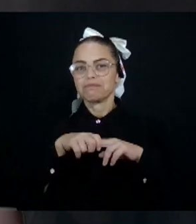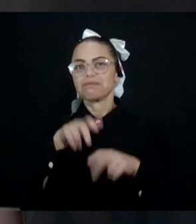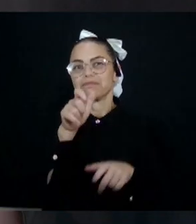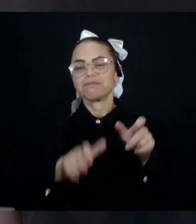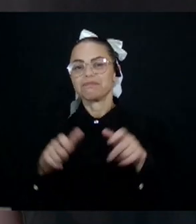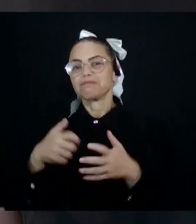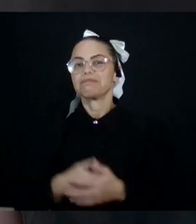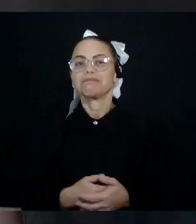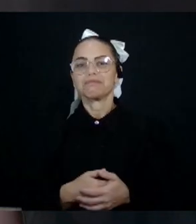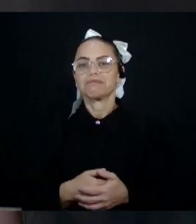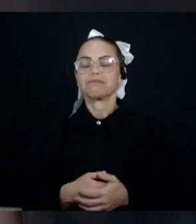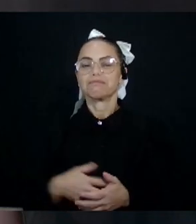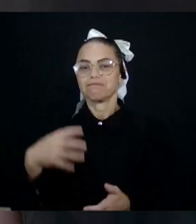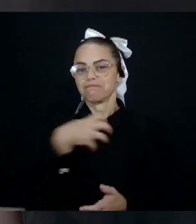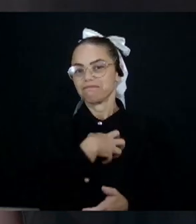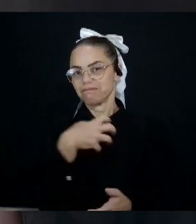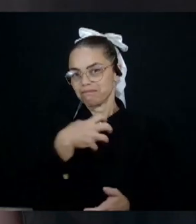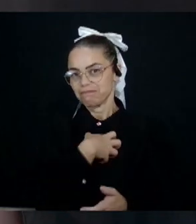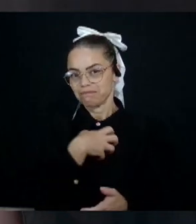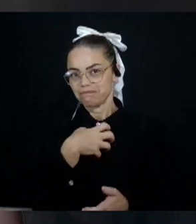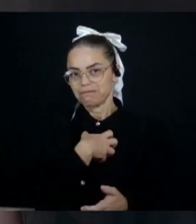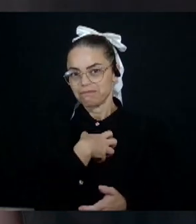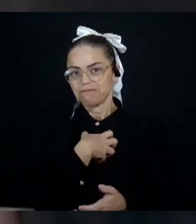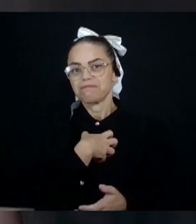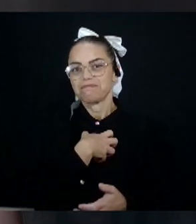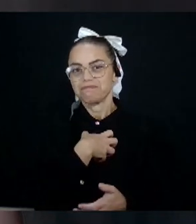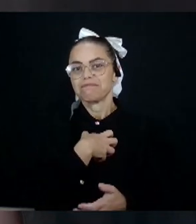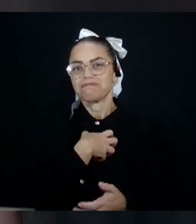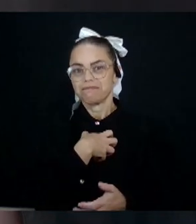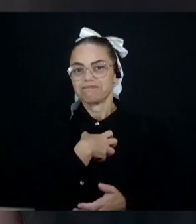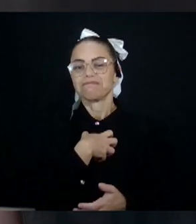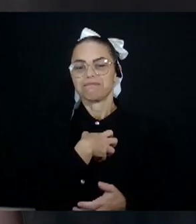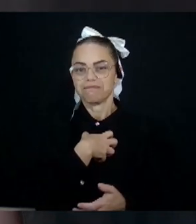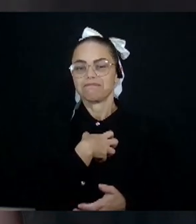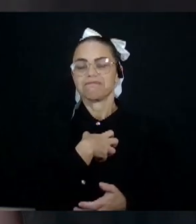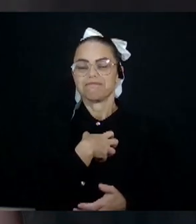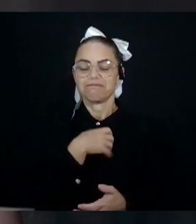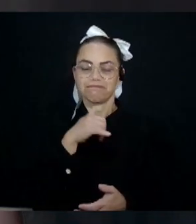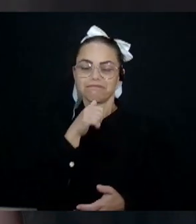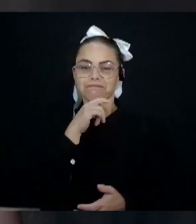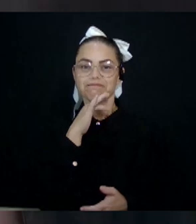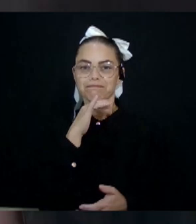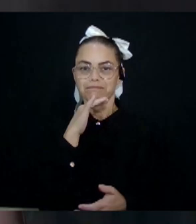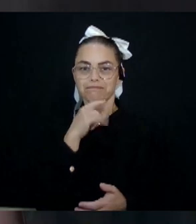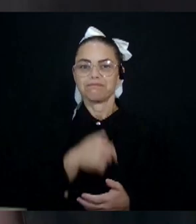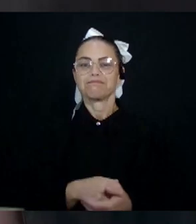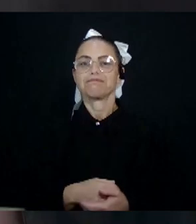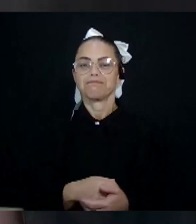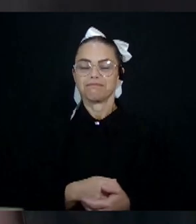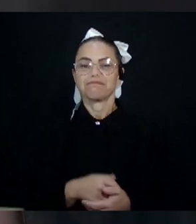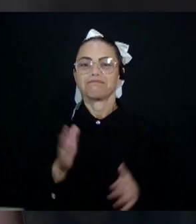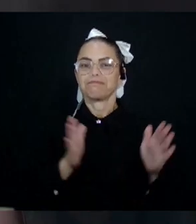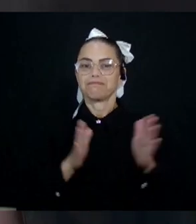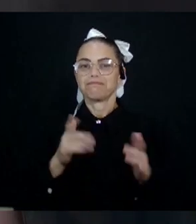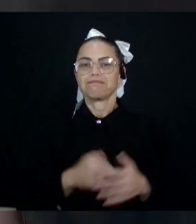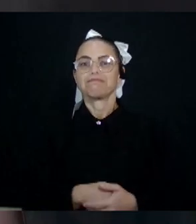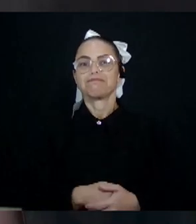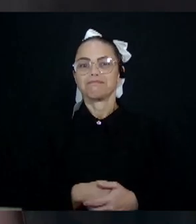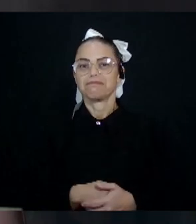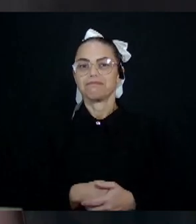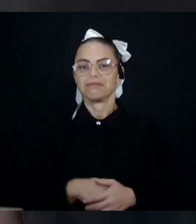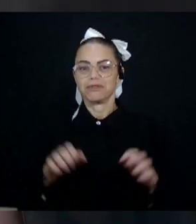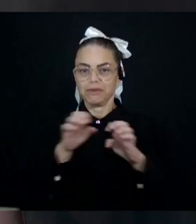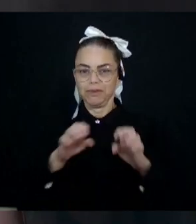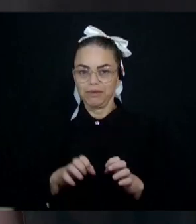com um sentimento bastante negativo em relação a esse momento, né, de reestruturação da